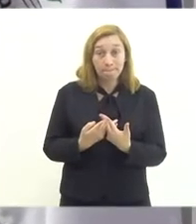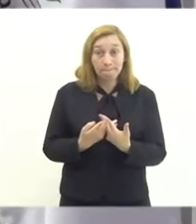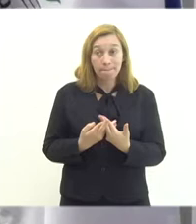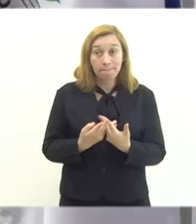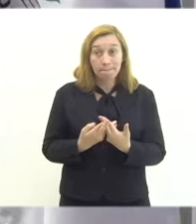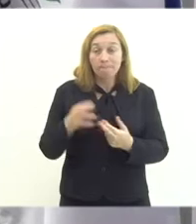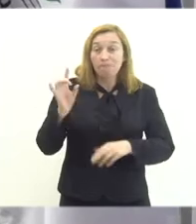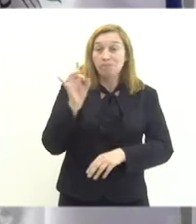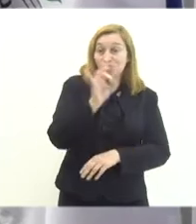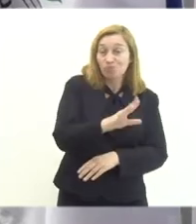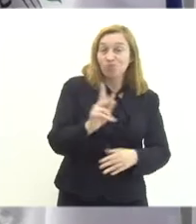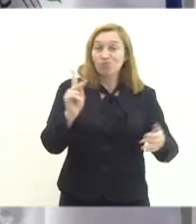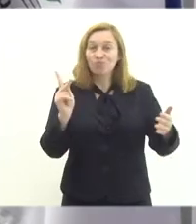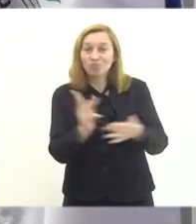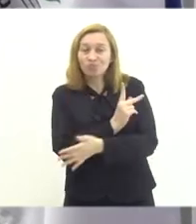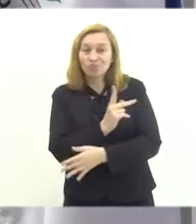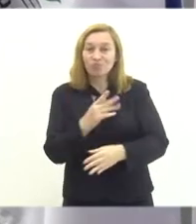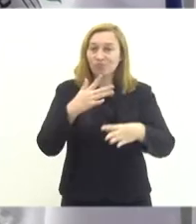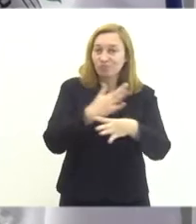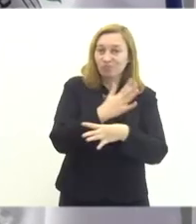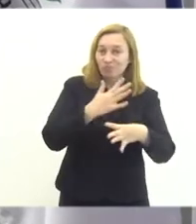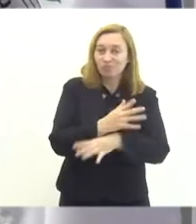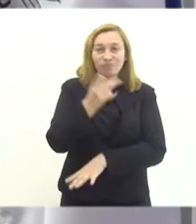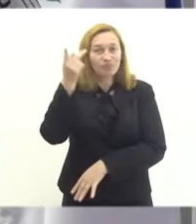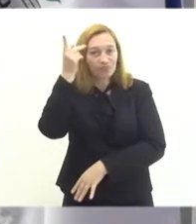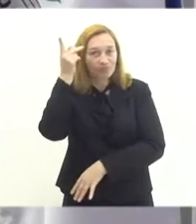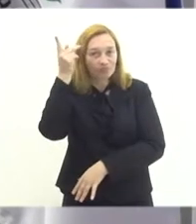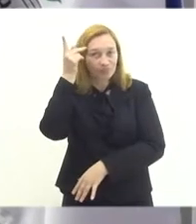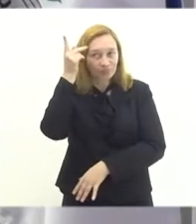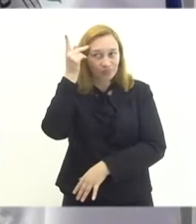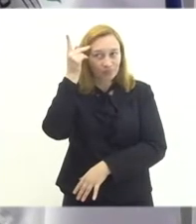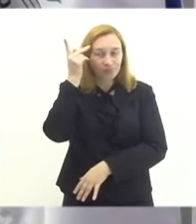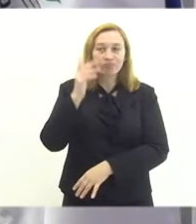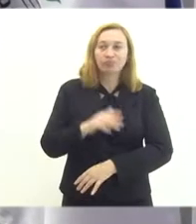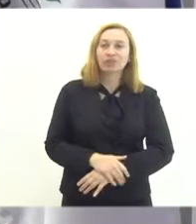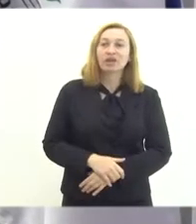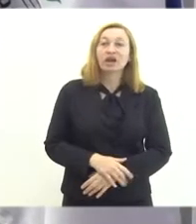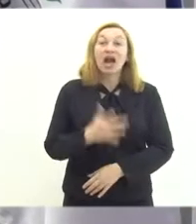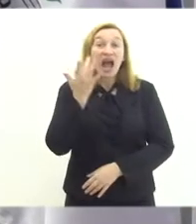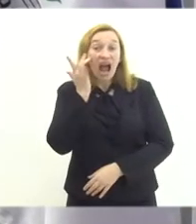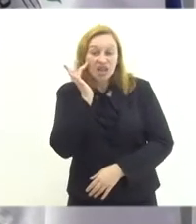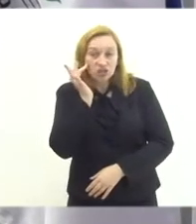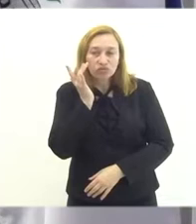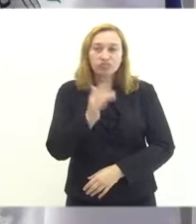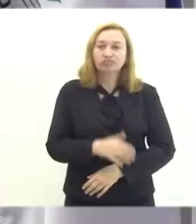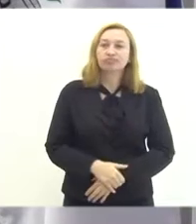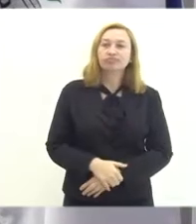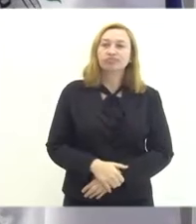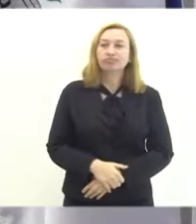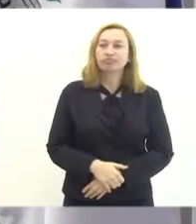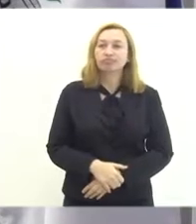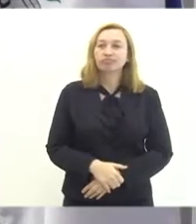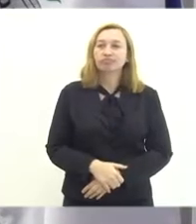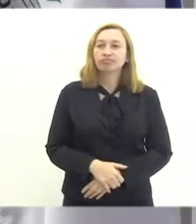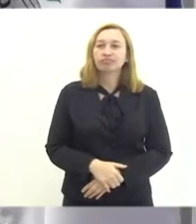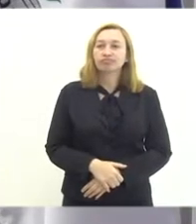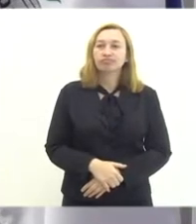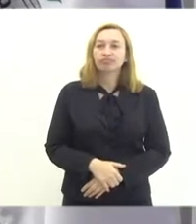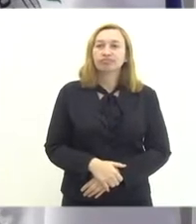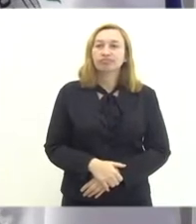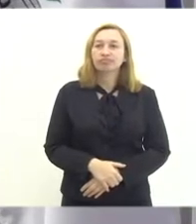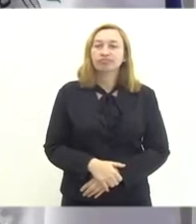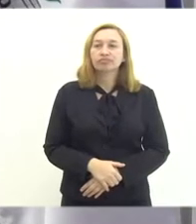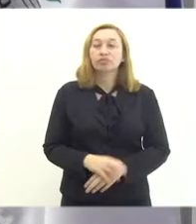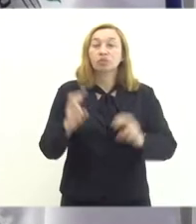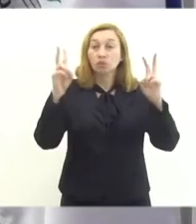respeito dos últimos acontecimentos na cidade de e quando acho porque acho que encaixa muito